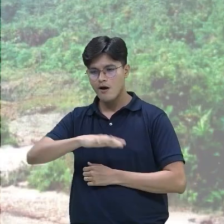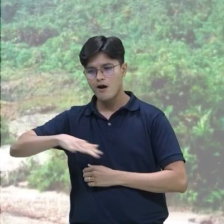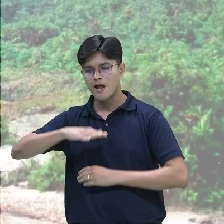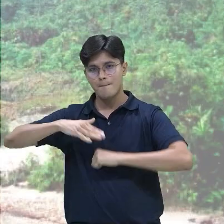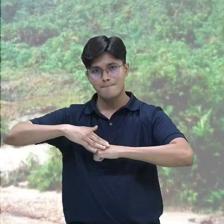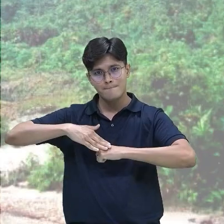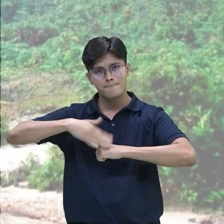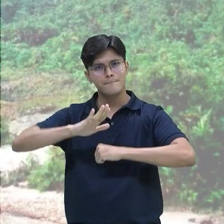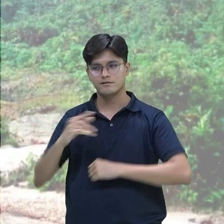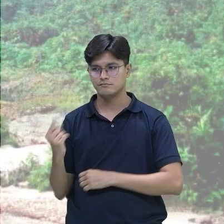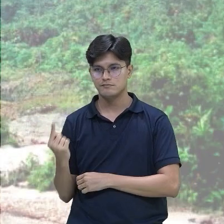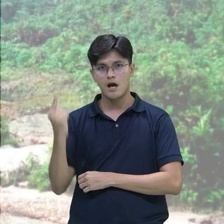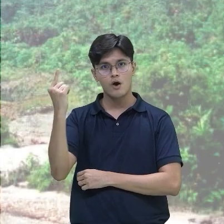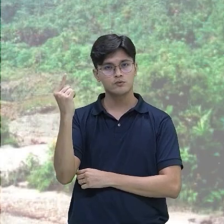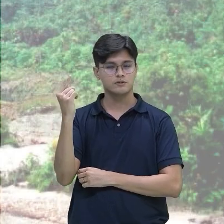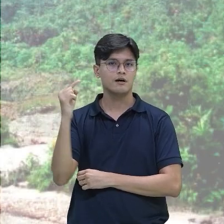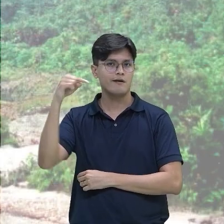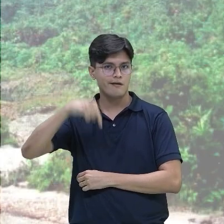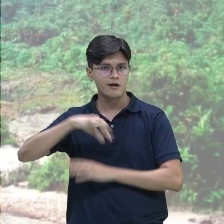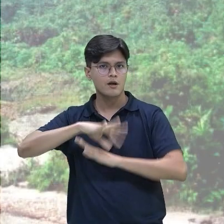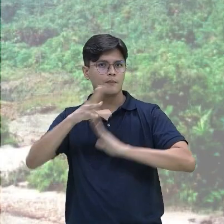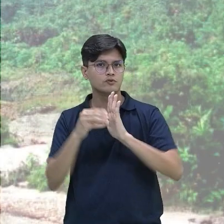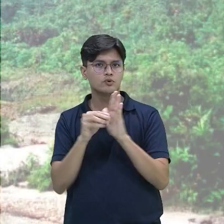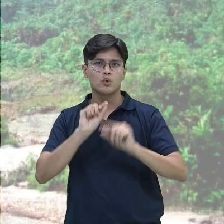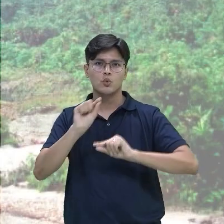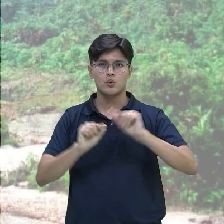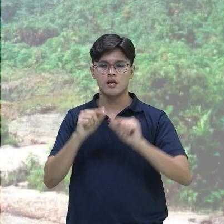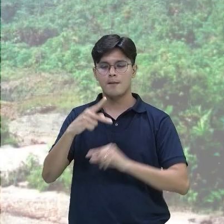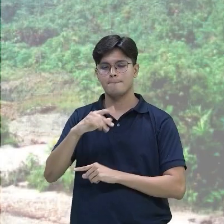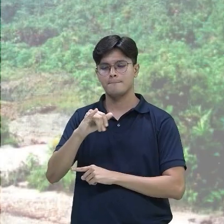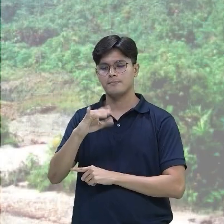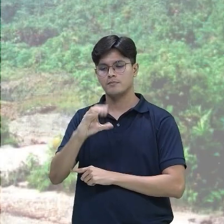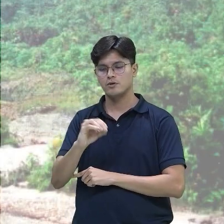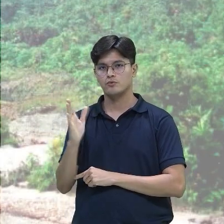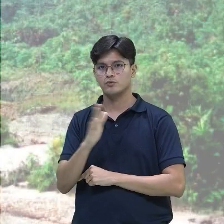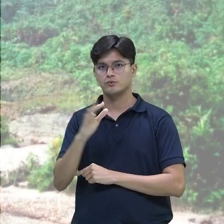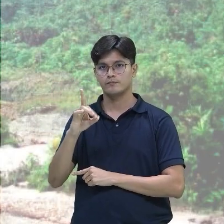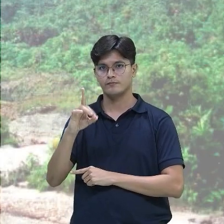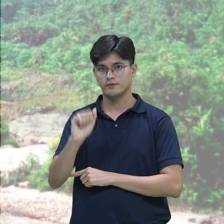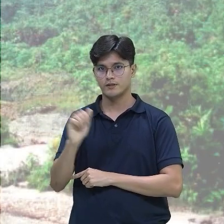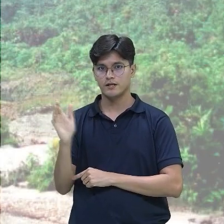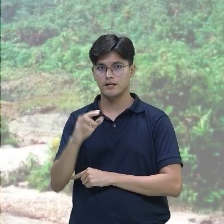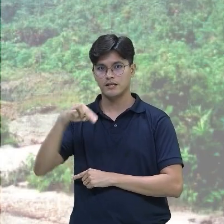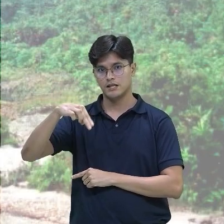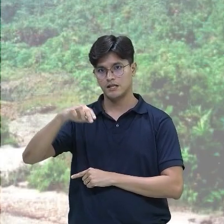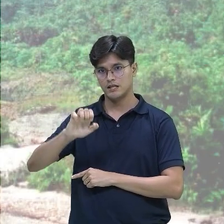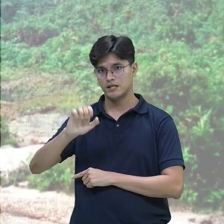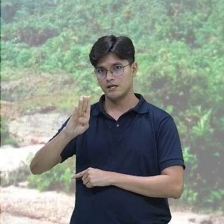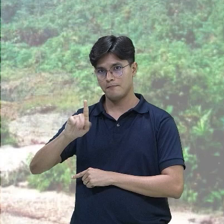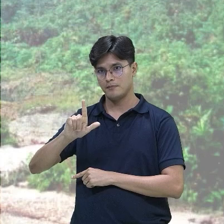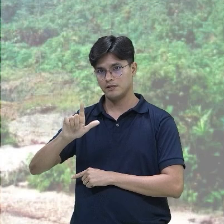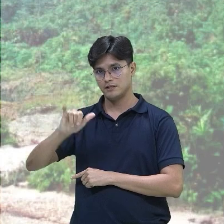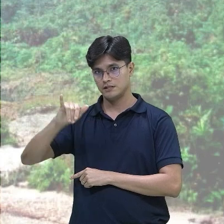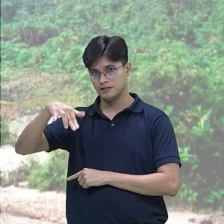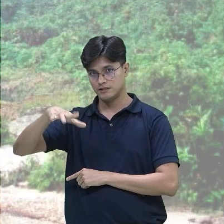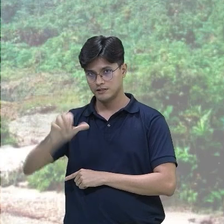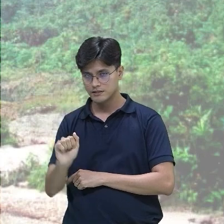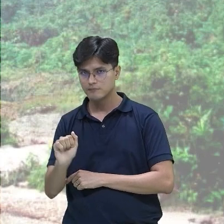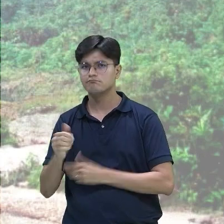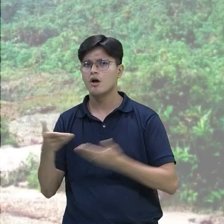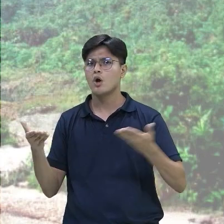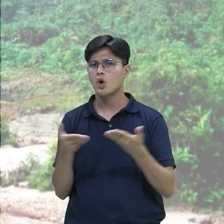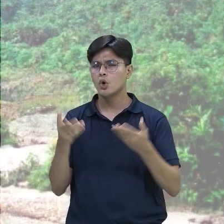bom? Agora, a gente vai verificar que tudo isso, né, ele vai ser caracterizado